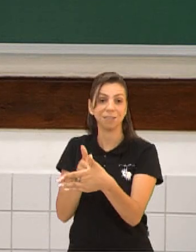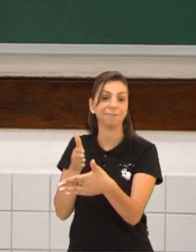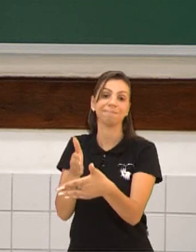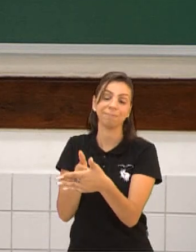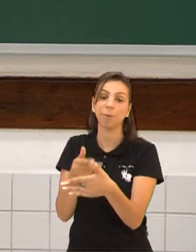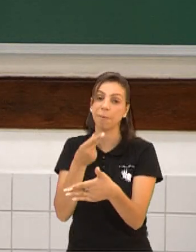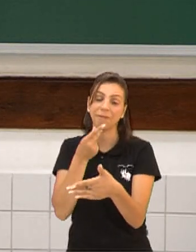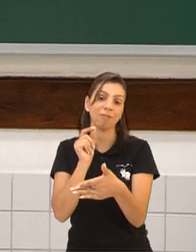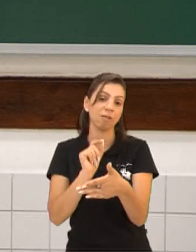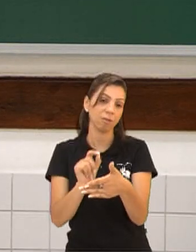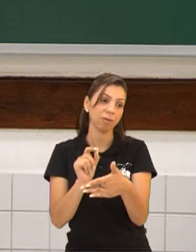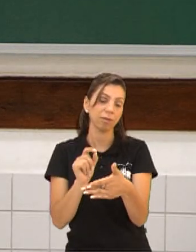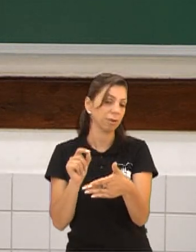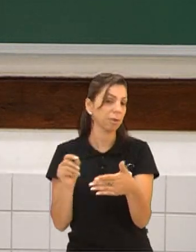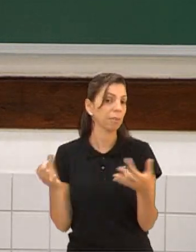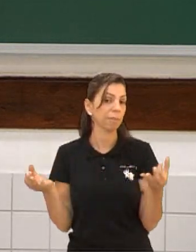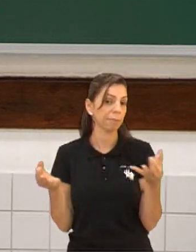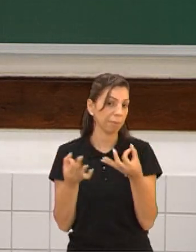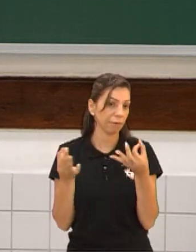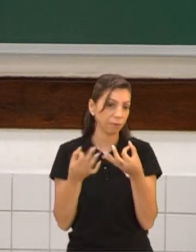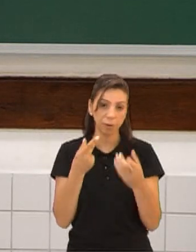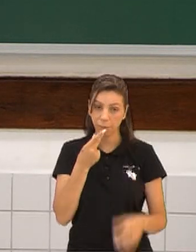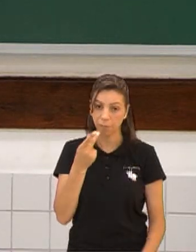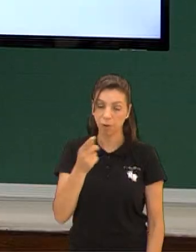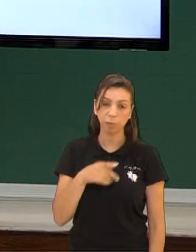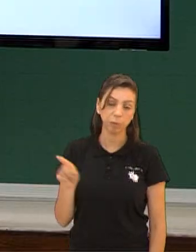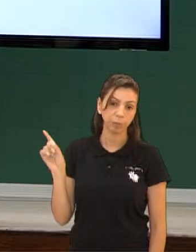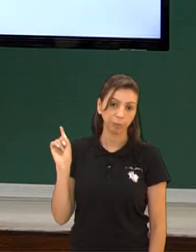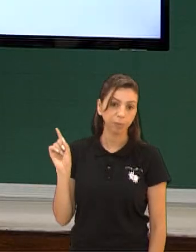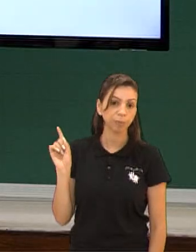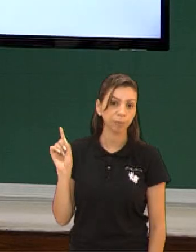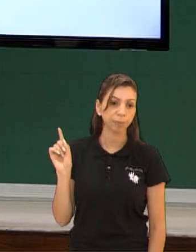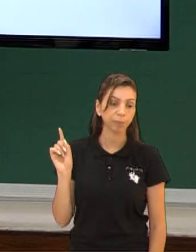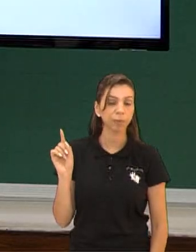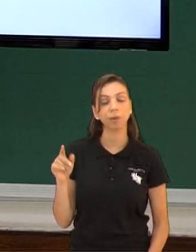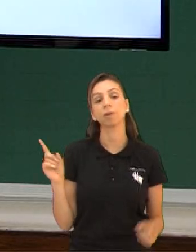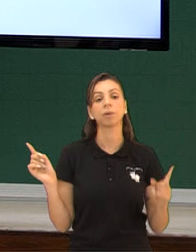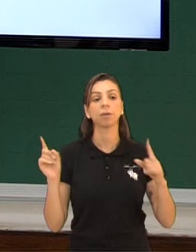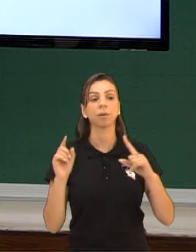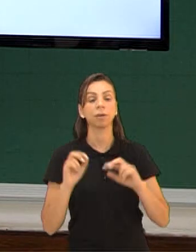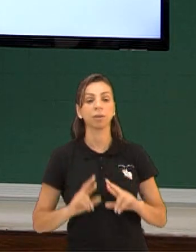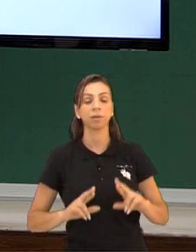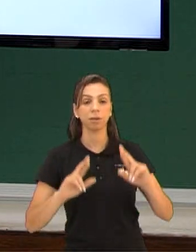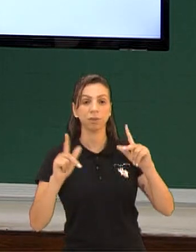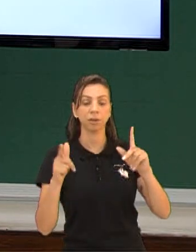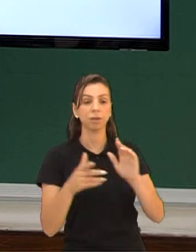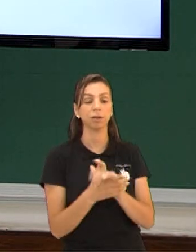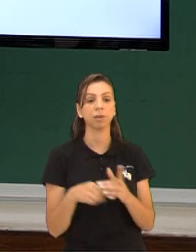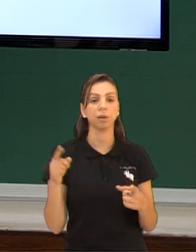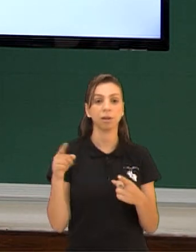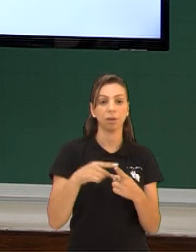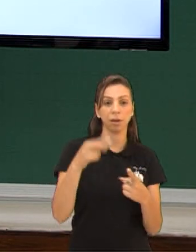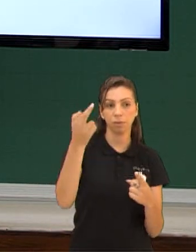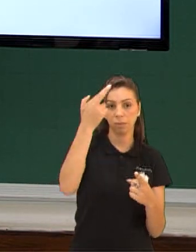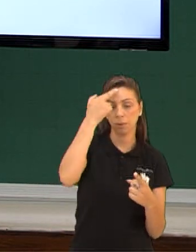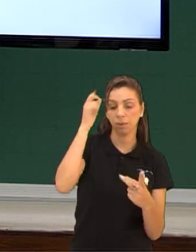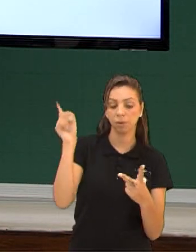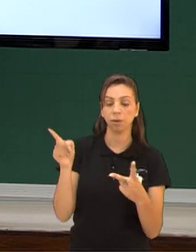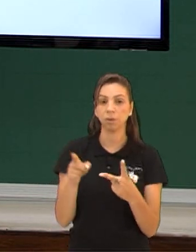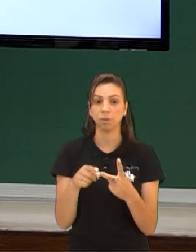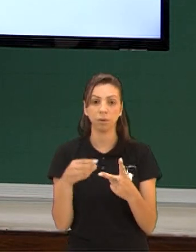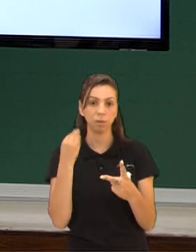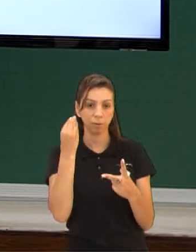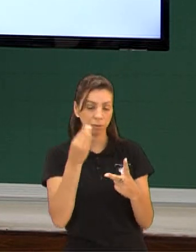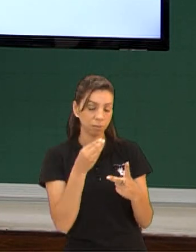suficientemente para dizer isso. E foi exatamente isso que geraria essa diferença entre racionalistas e empiristas. Enquanto eles